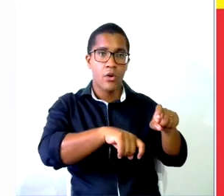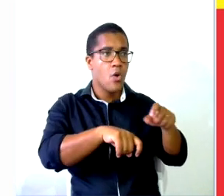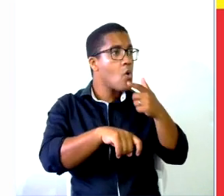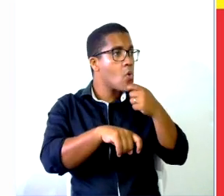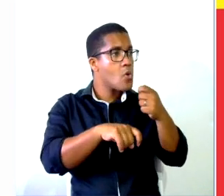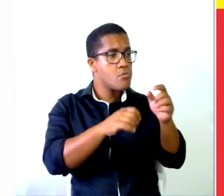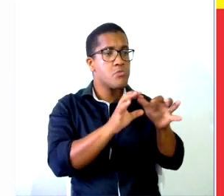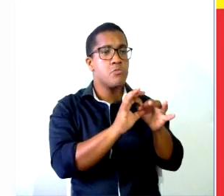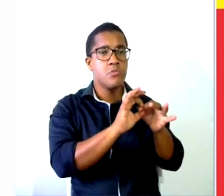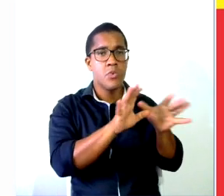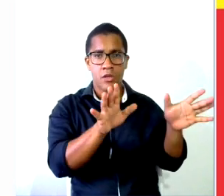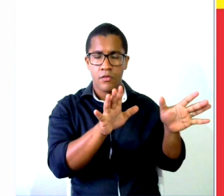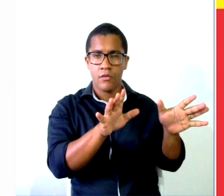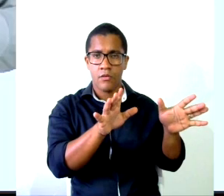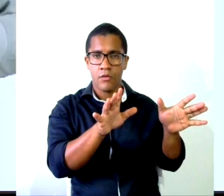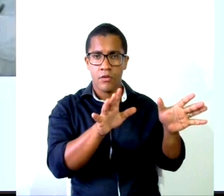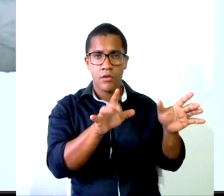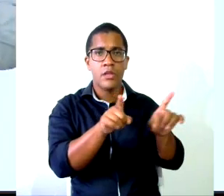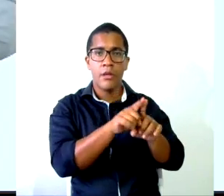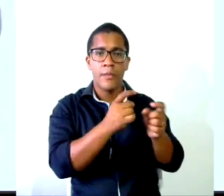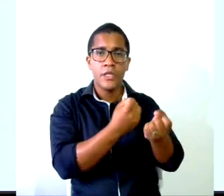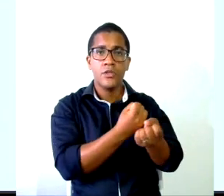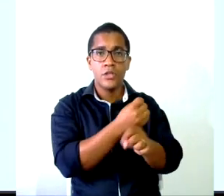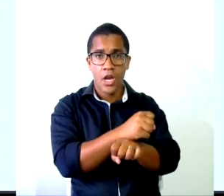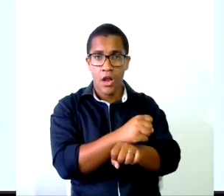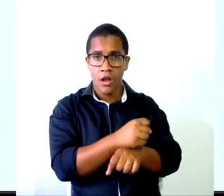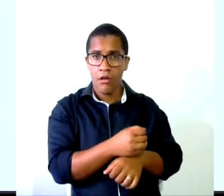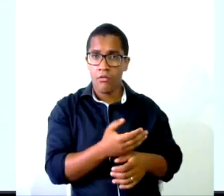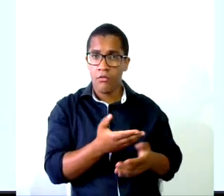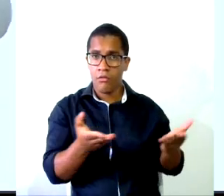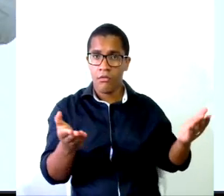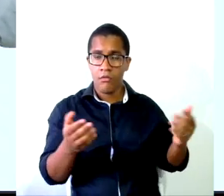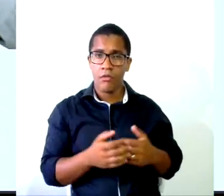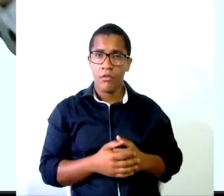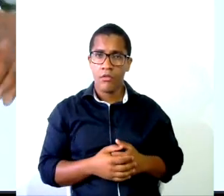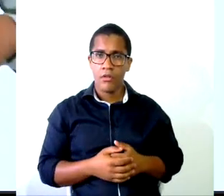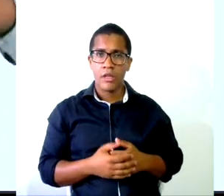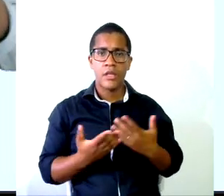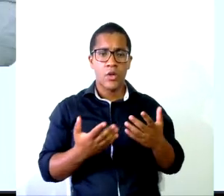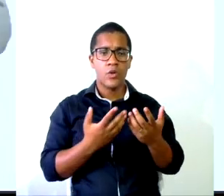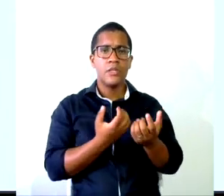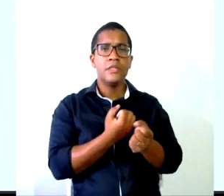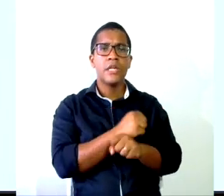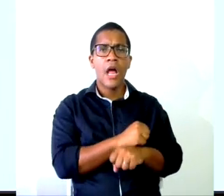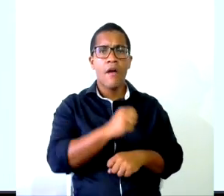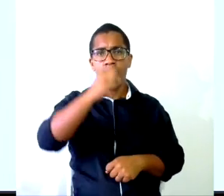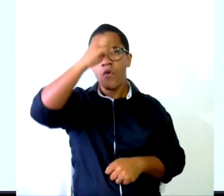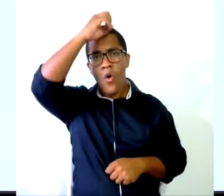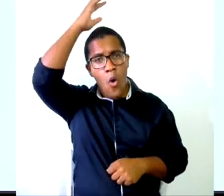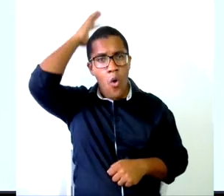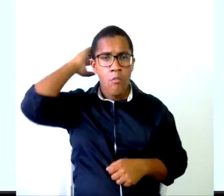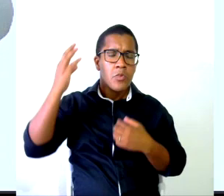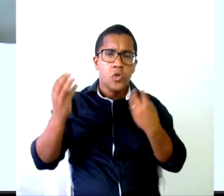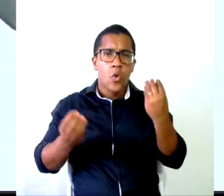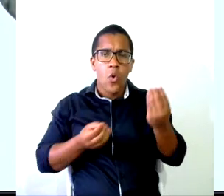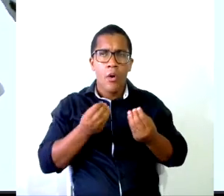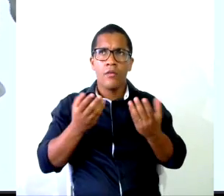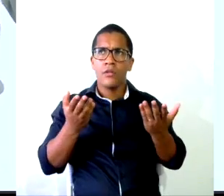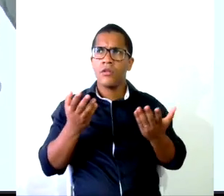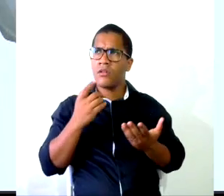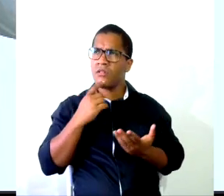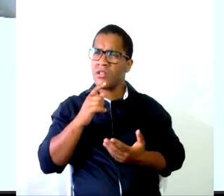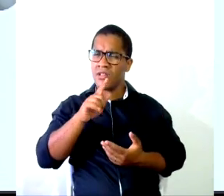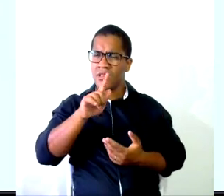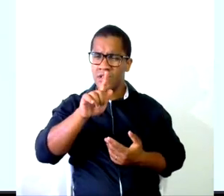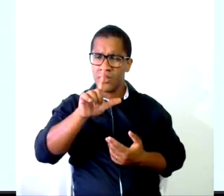seus escravos. Então vejamos como era a questão da escravidão em Roma. Aí você vai